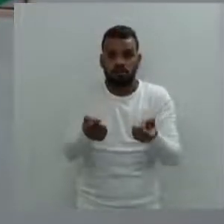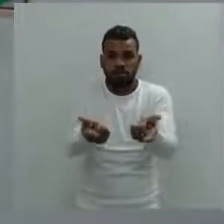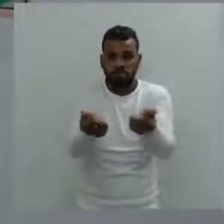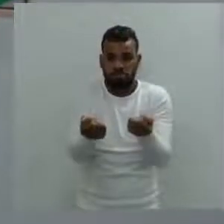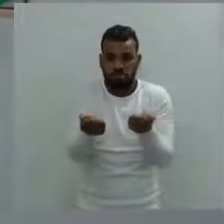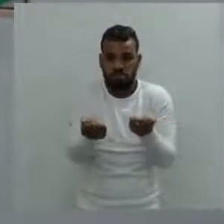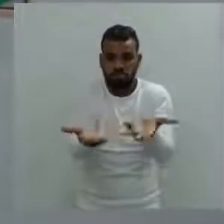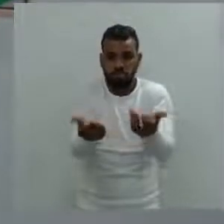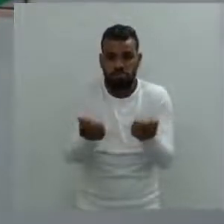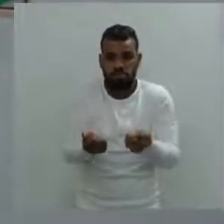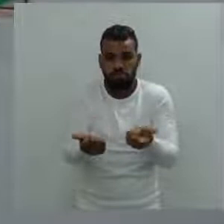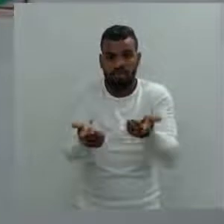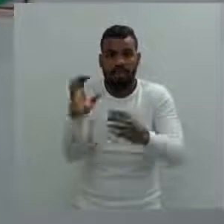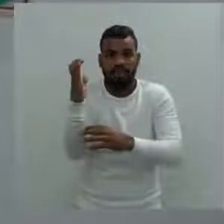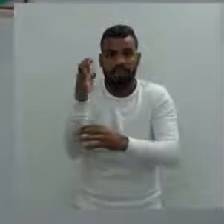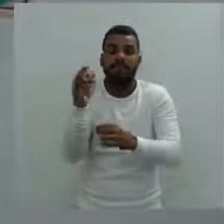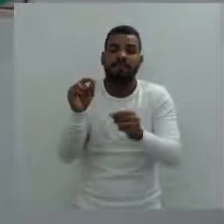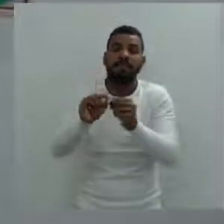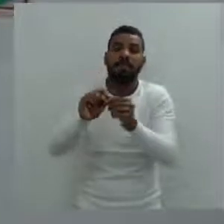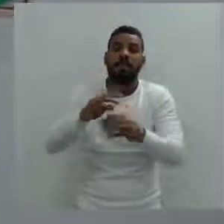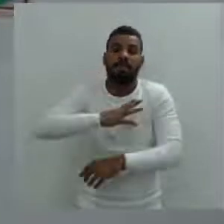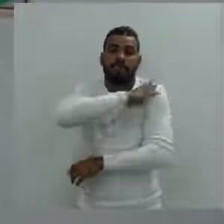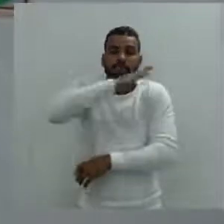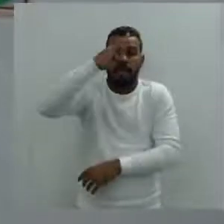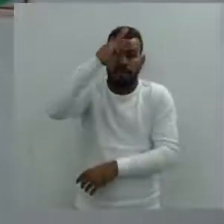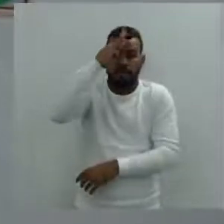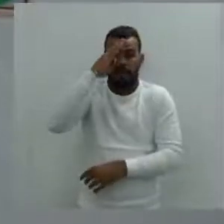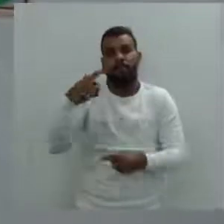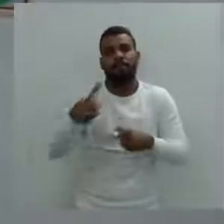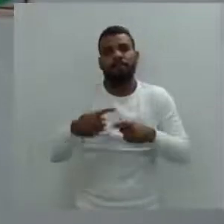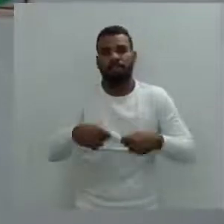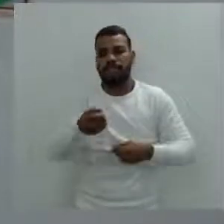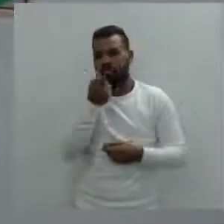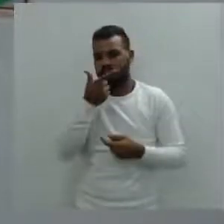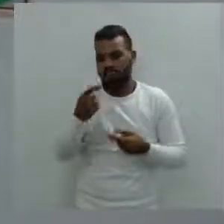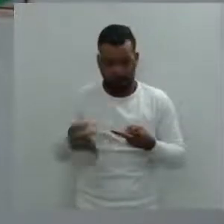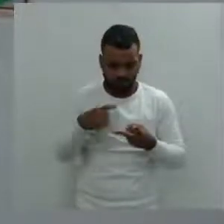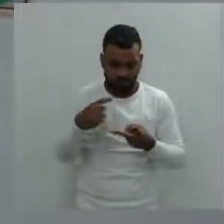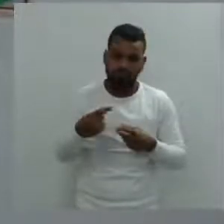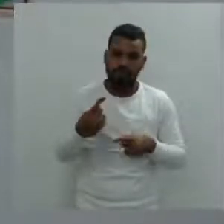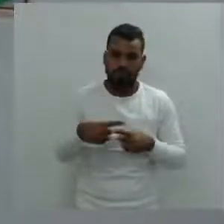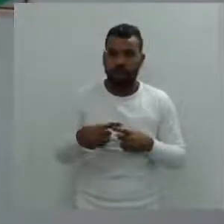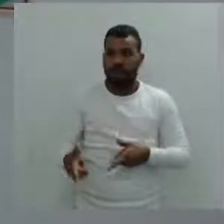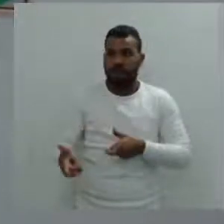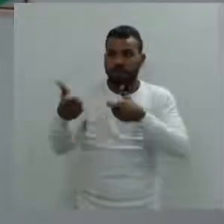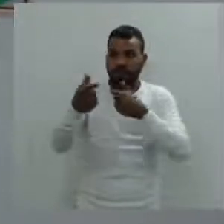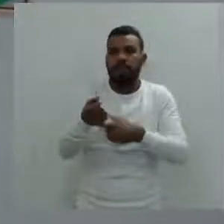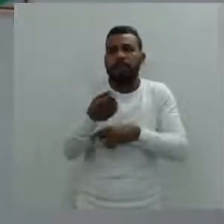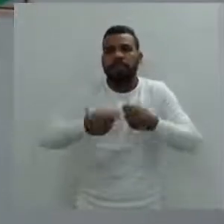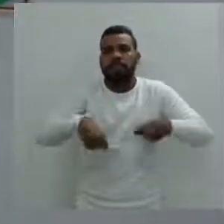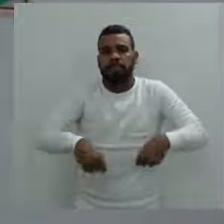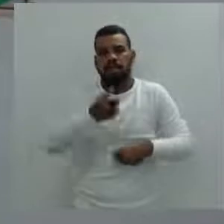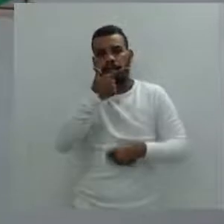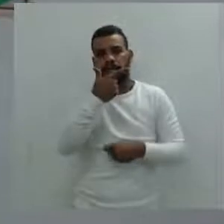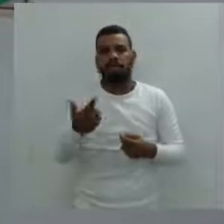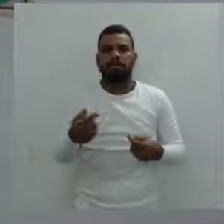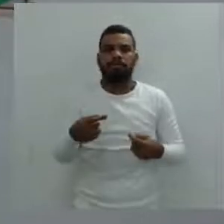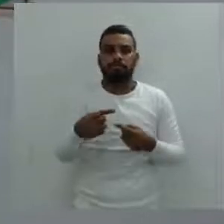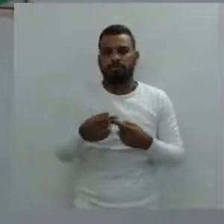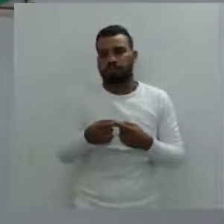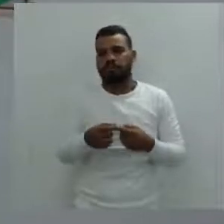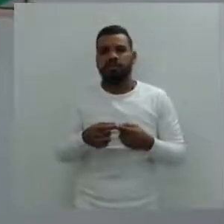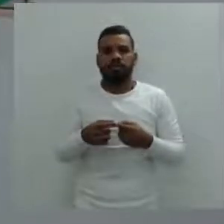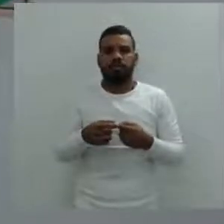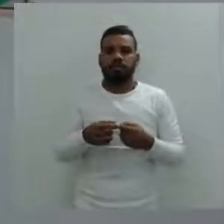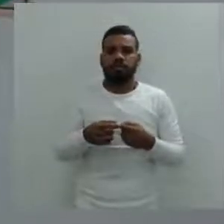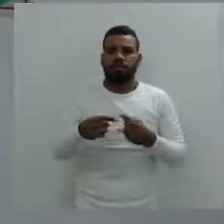ciência. Porque ele precisa, por exemplo, de remédio, já que tem uma guerra, eu preciso de remédio para curar meus